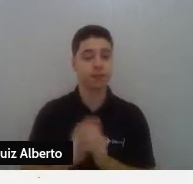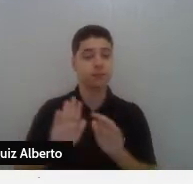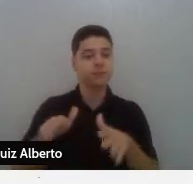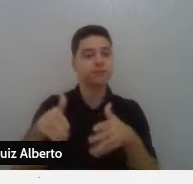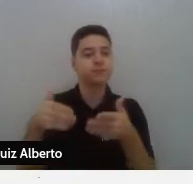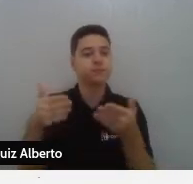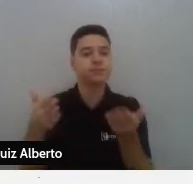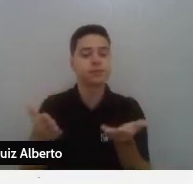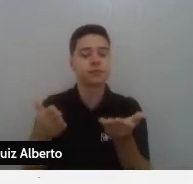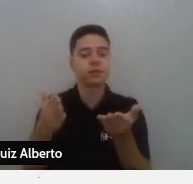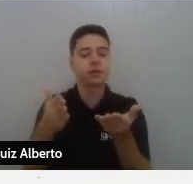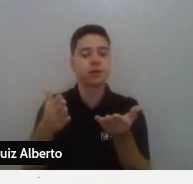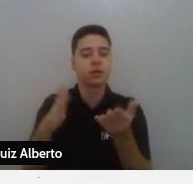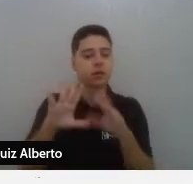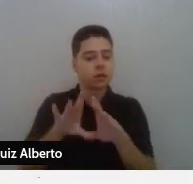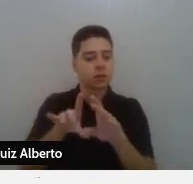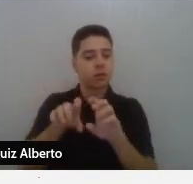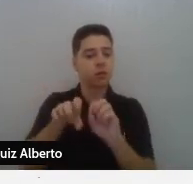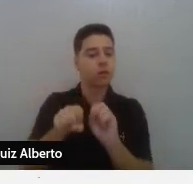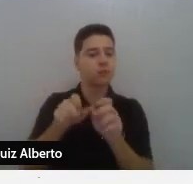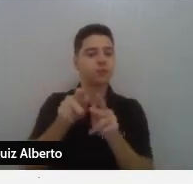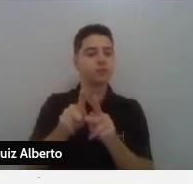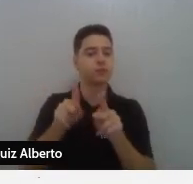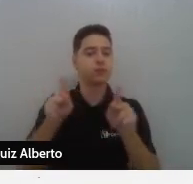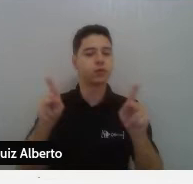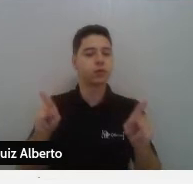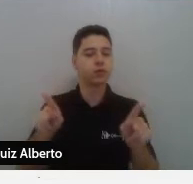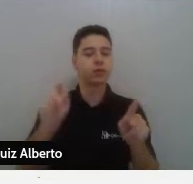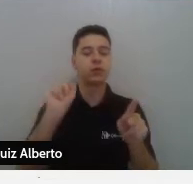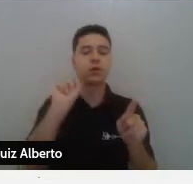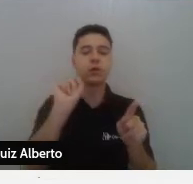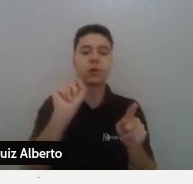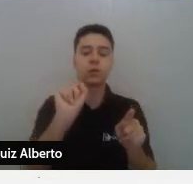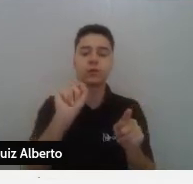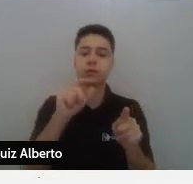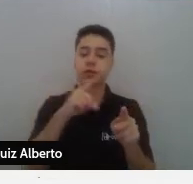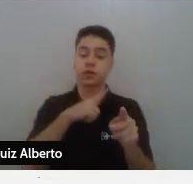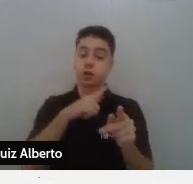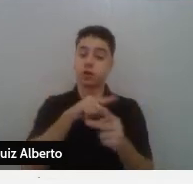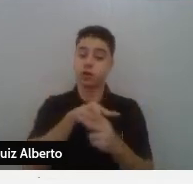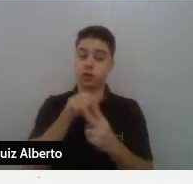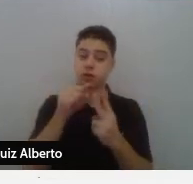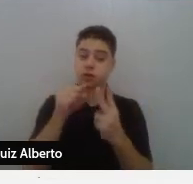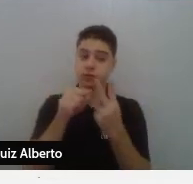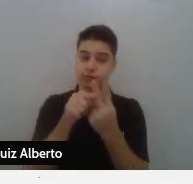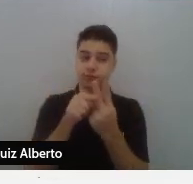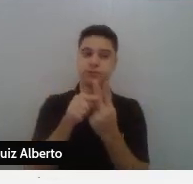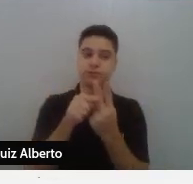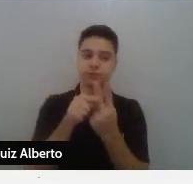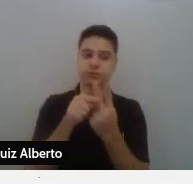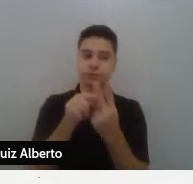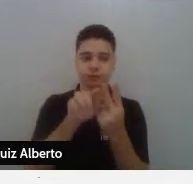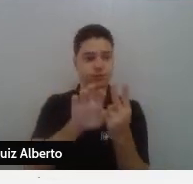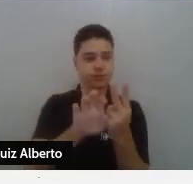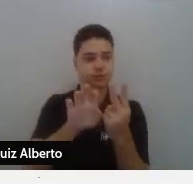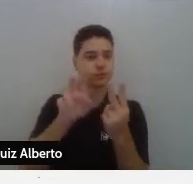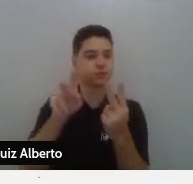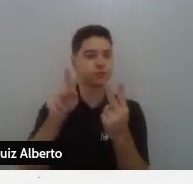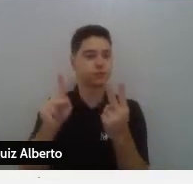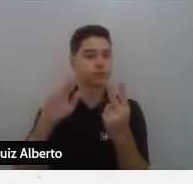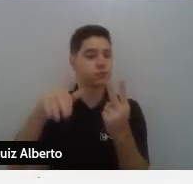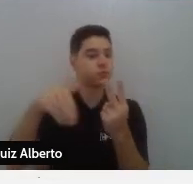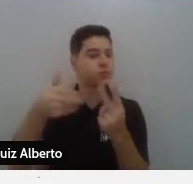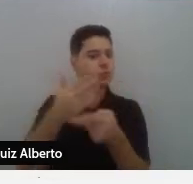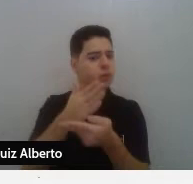Essa formação de professores vão ser em 2 episódios. Então, para iniciar esse primeiro